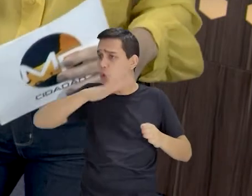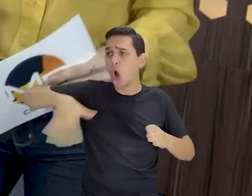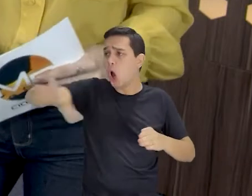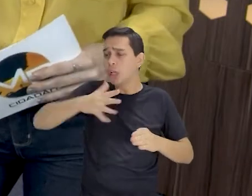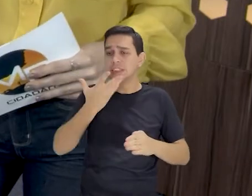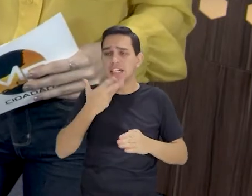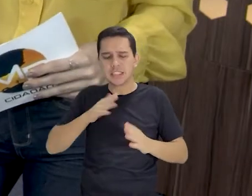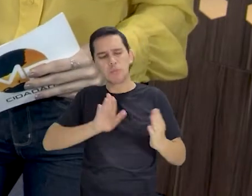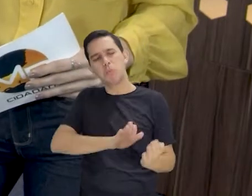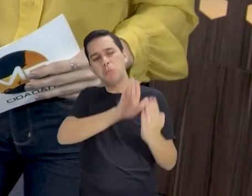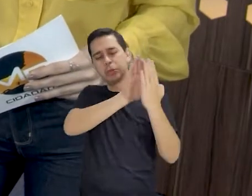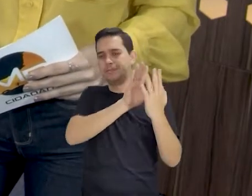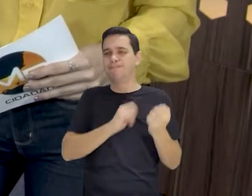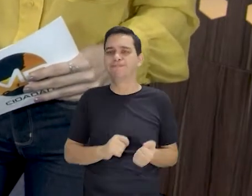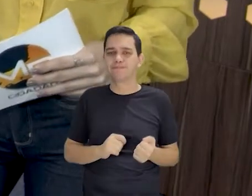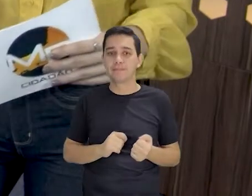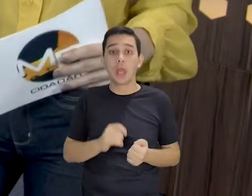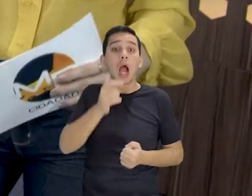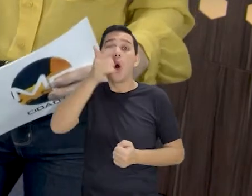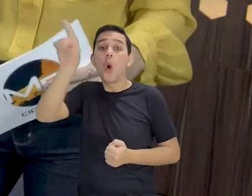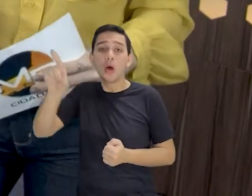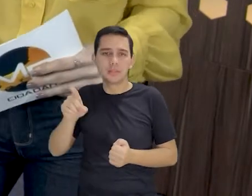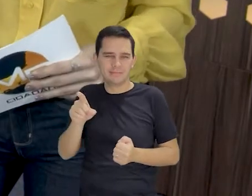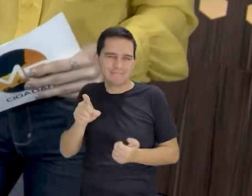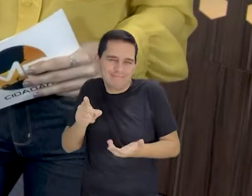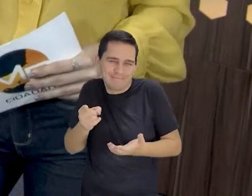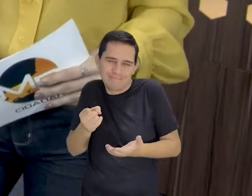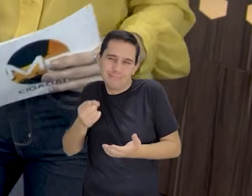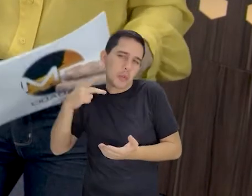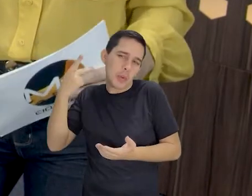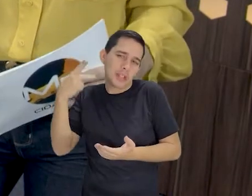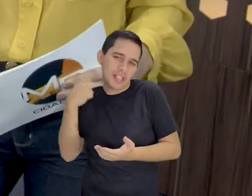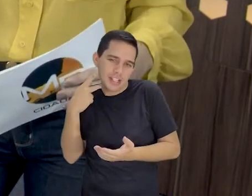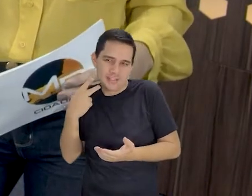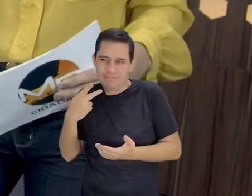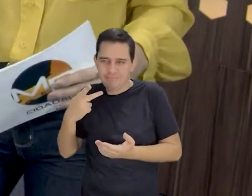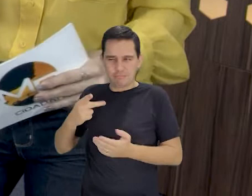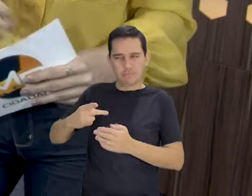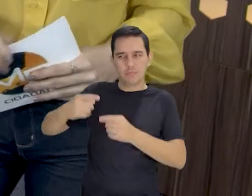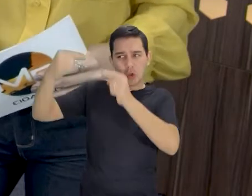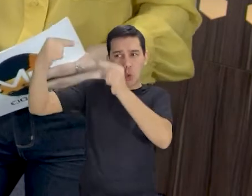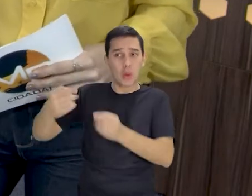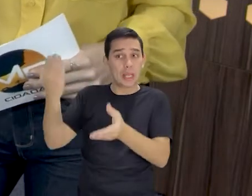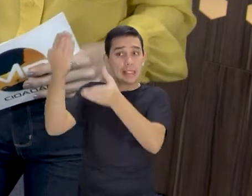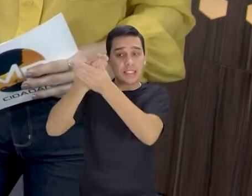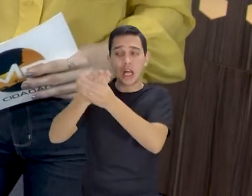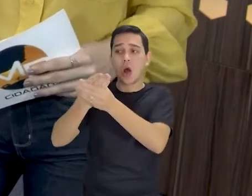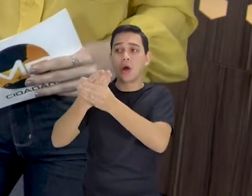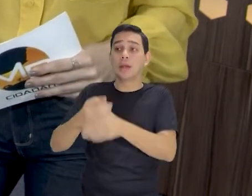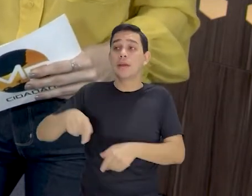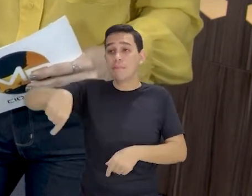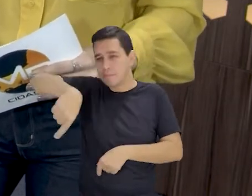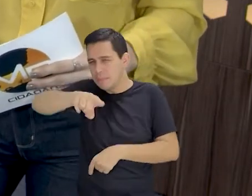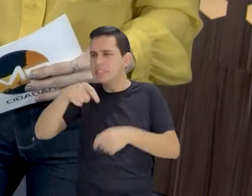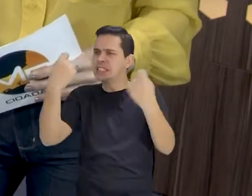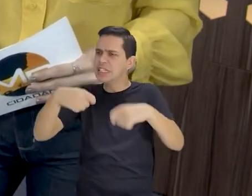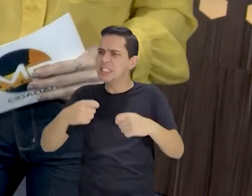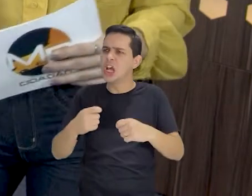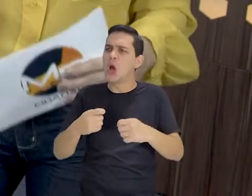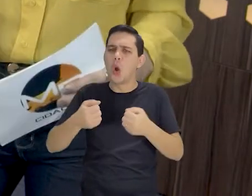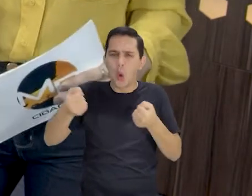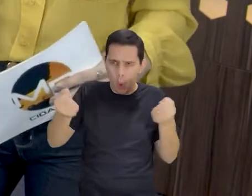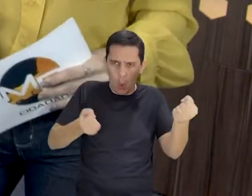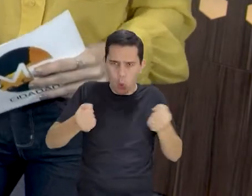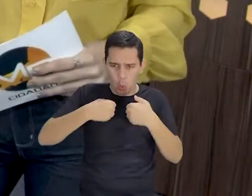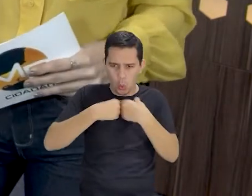Já a primeira Promotoria de Justiça de Tutela Coletiva do município ajuizou ação civil pública para a construção de abrigos nos pontos